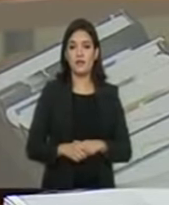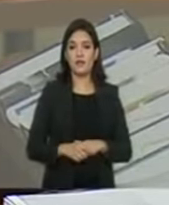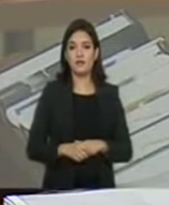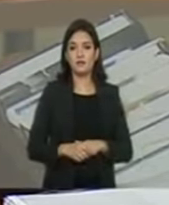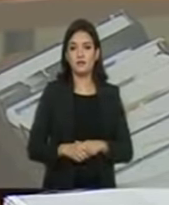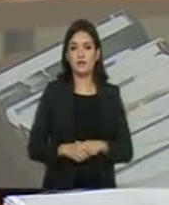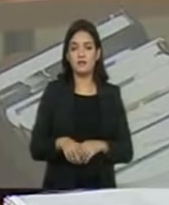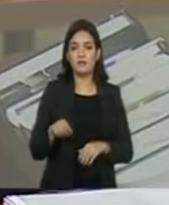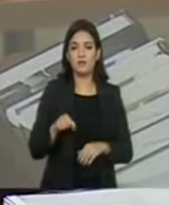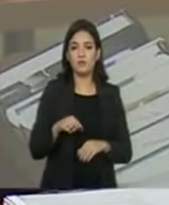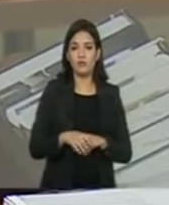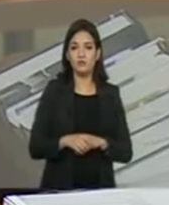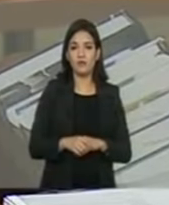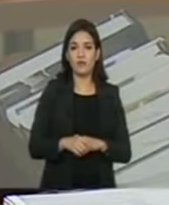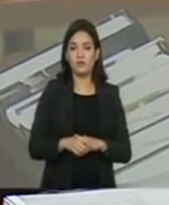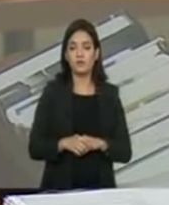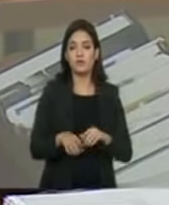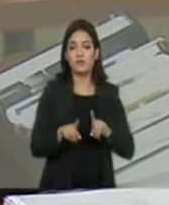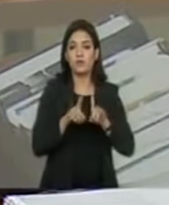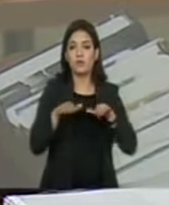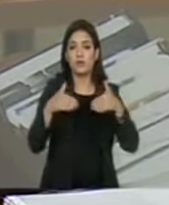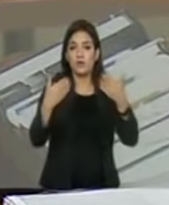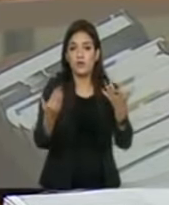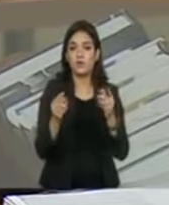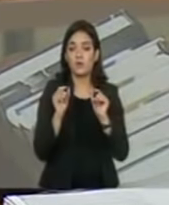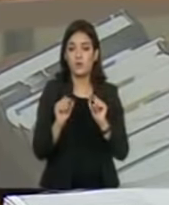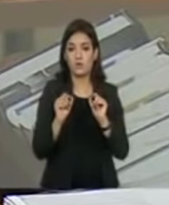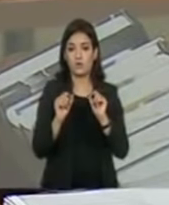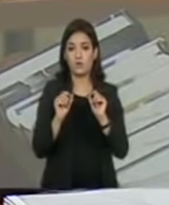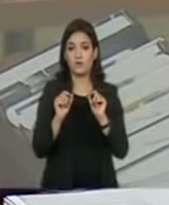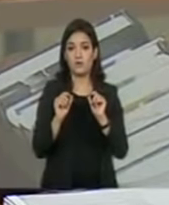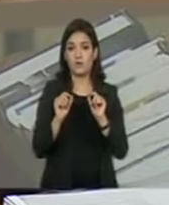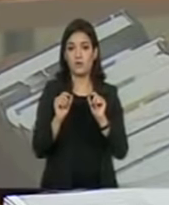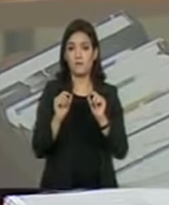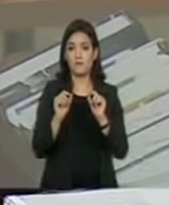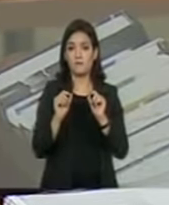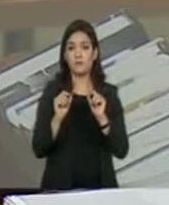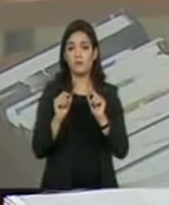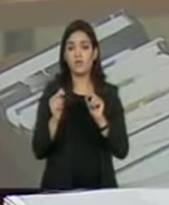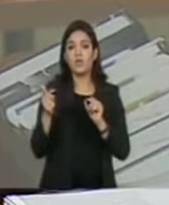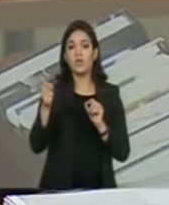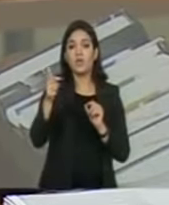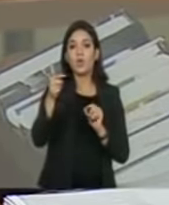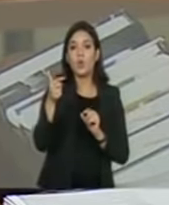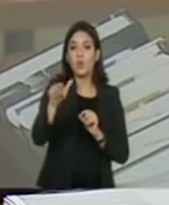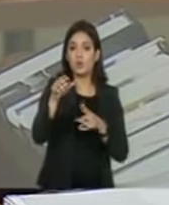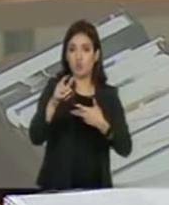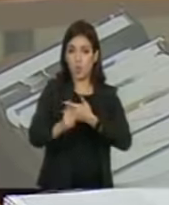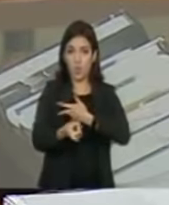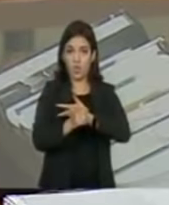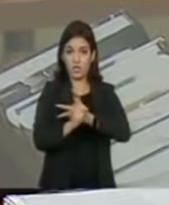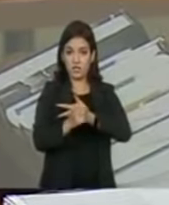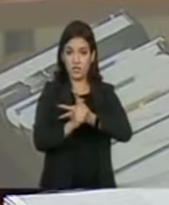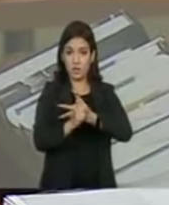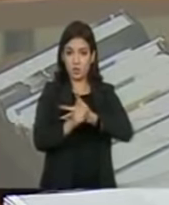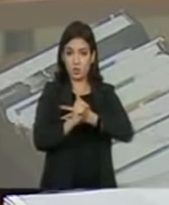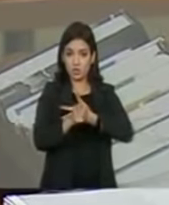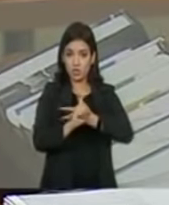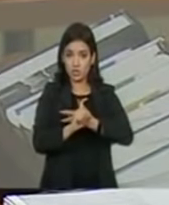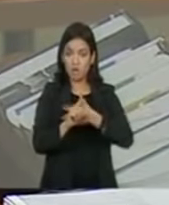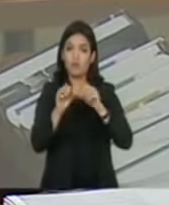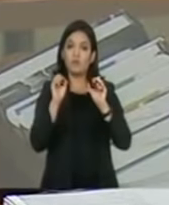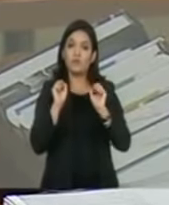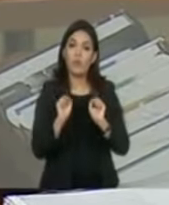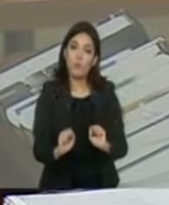correcto data vênia é que o poder externo o poder executivo possa impor condições